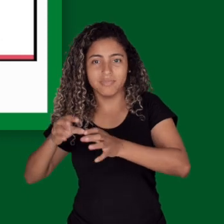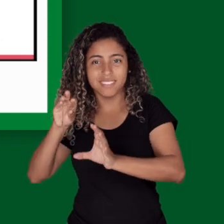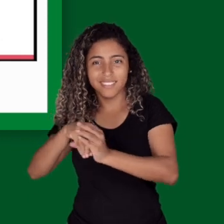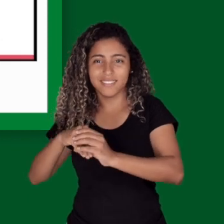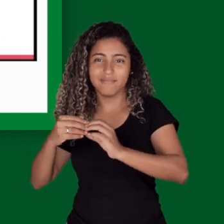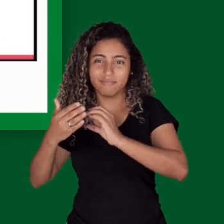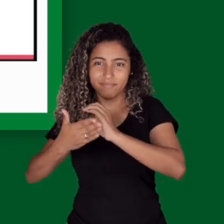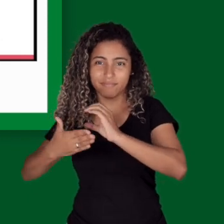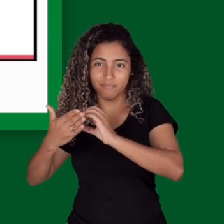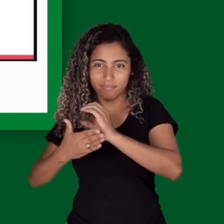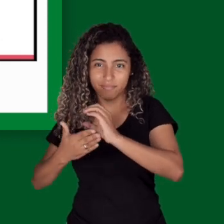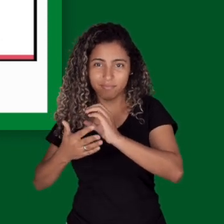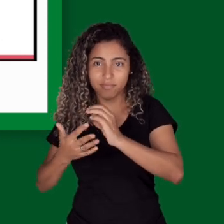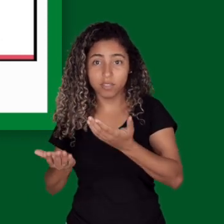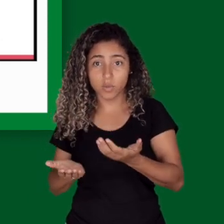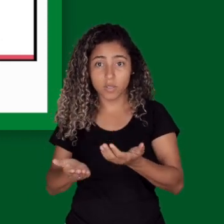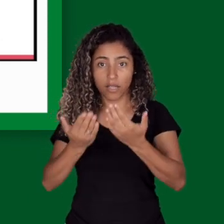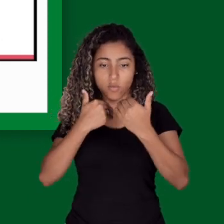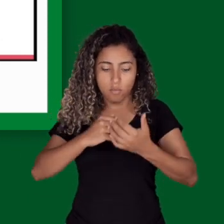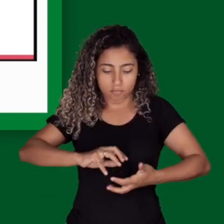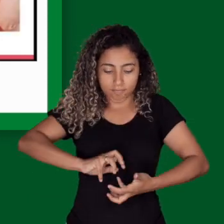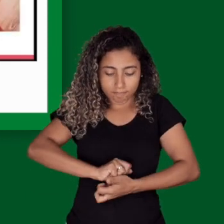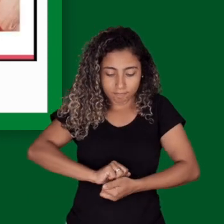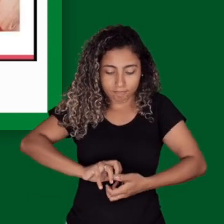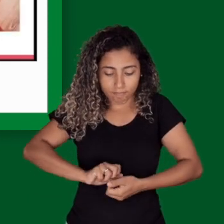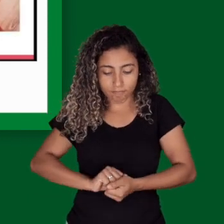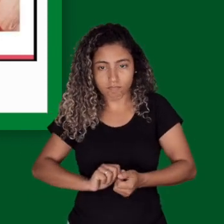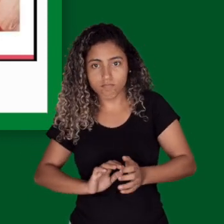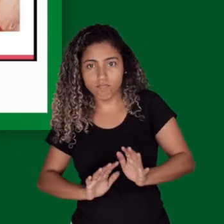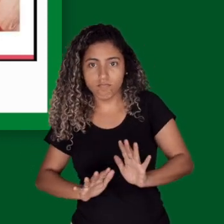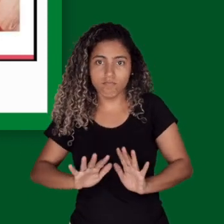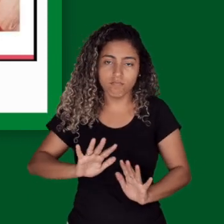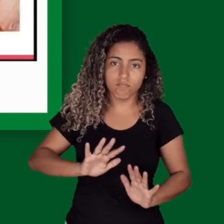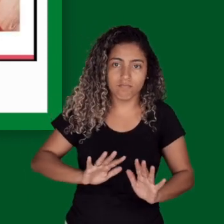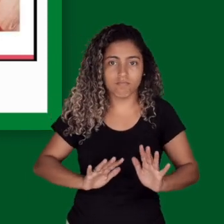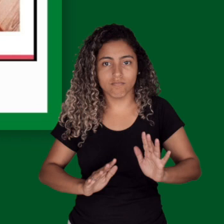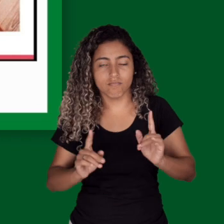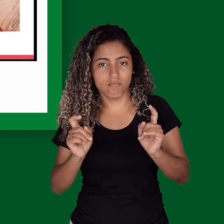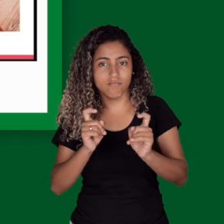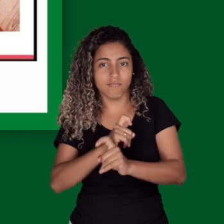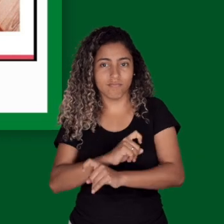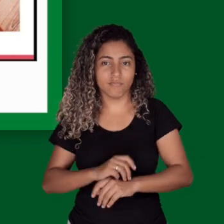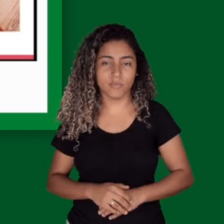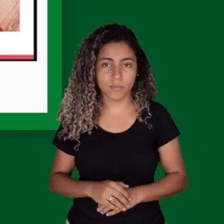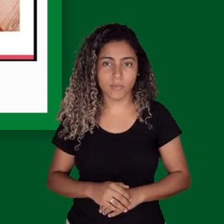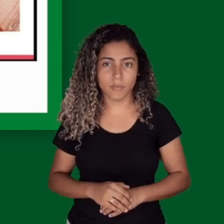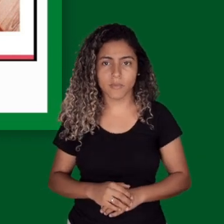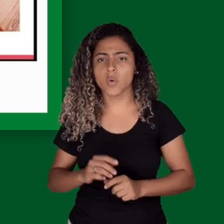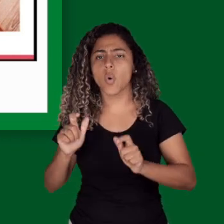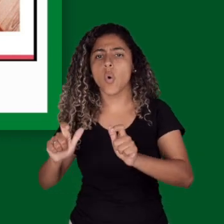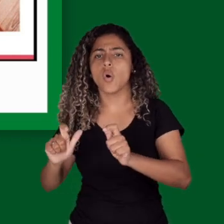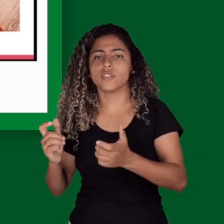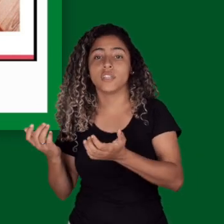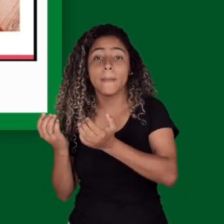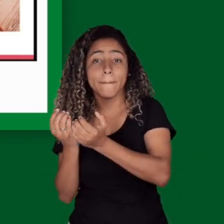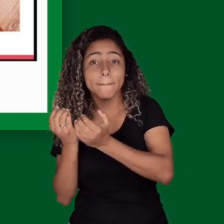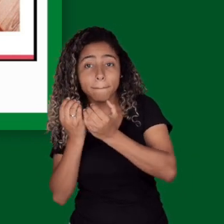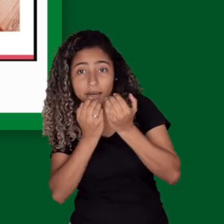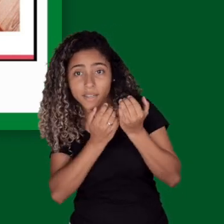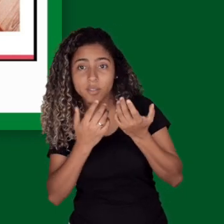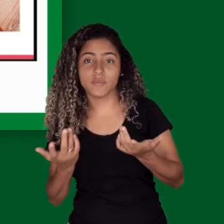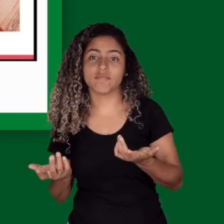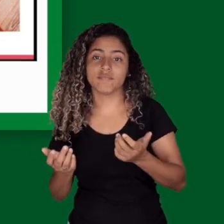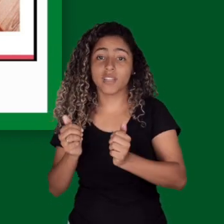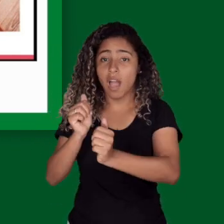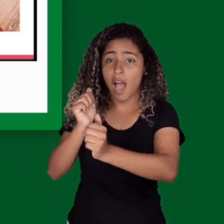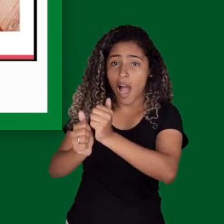corpo. E nós encontramos os amidos no milho, no arroz, né? Seja ele integral, parbolizado ou branco,